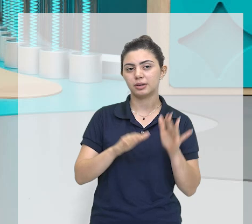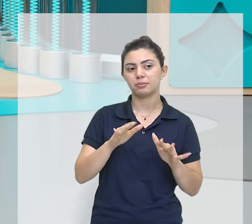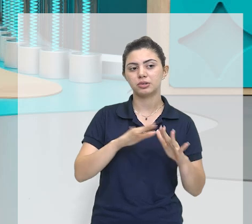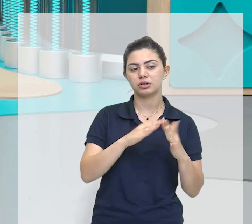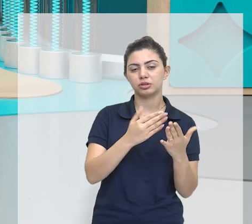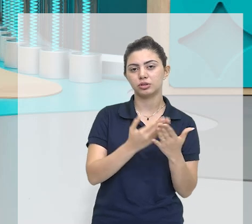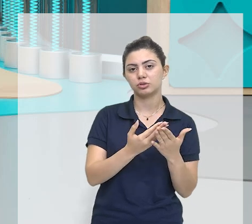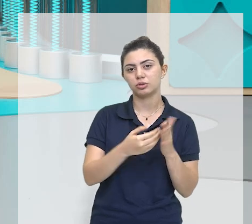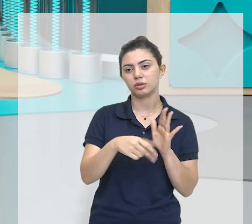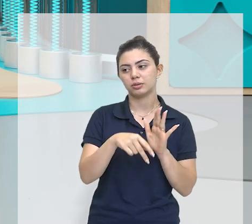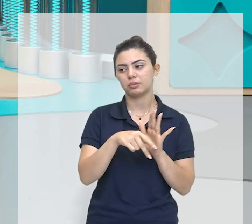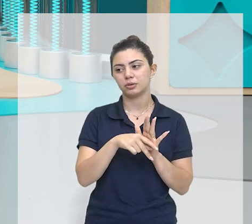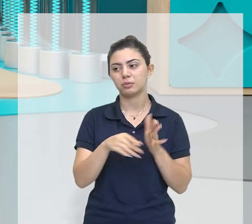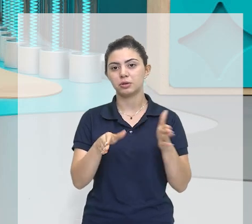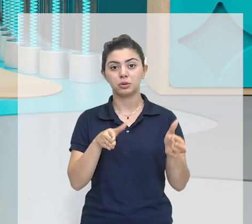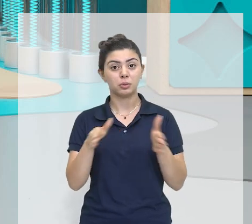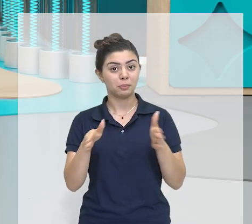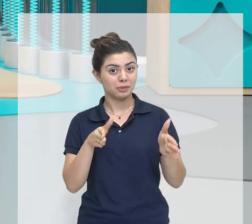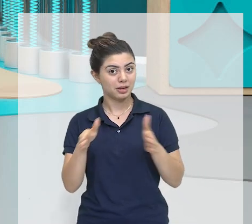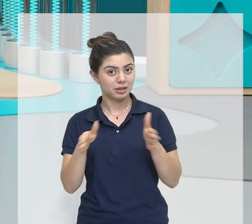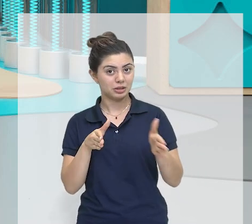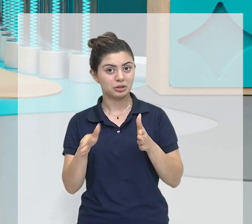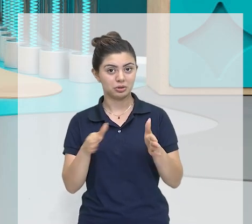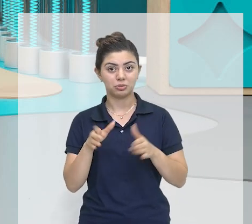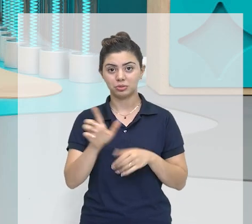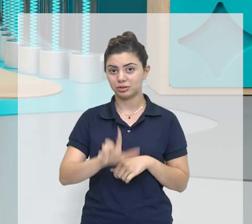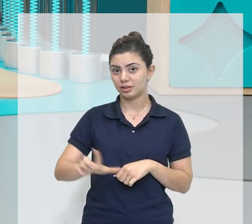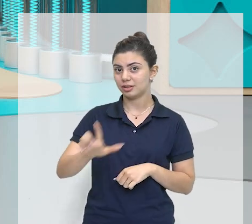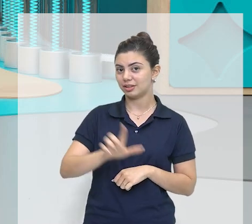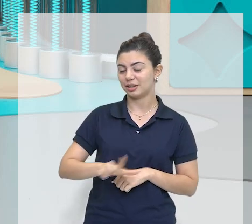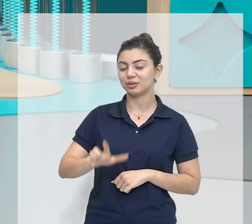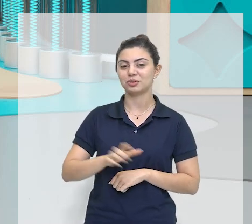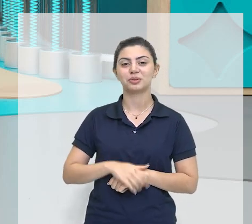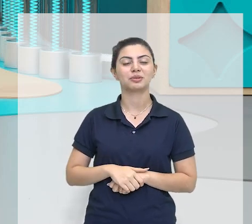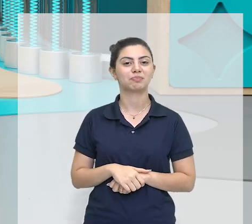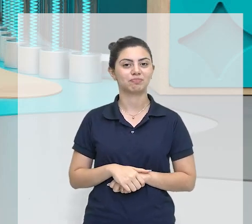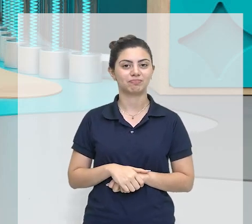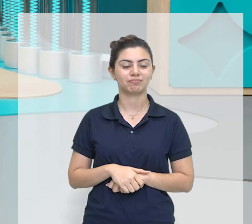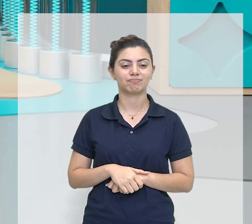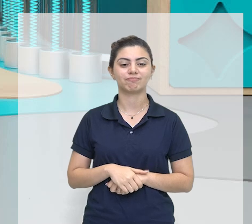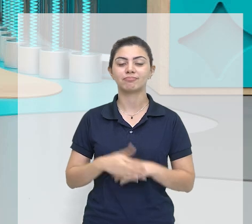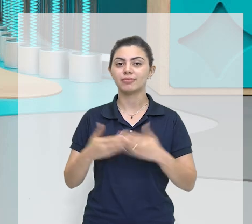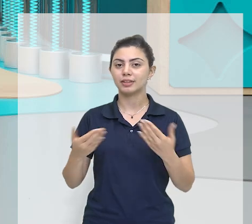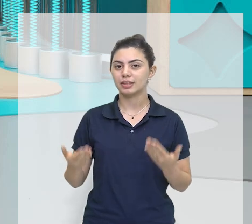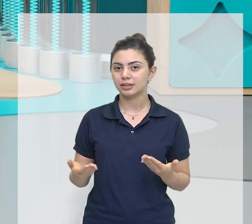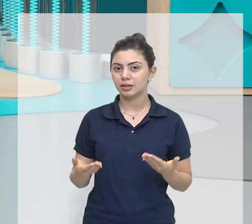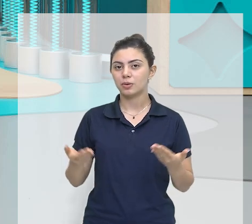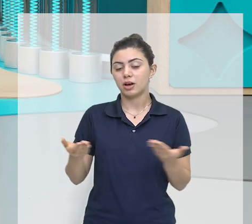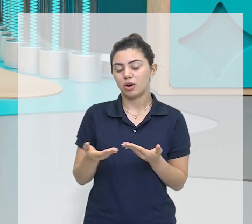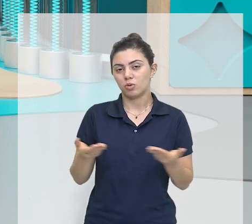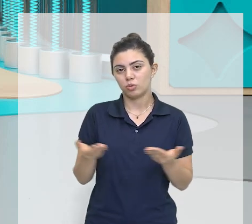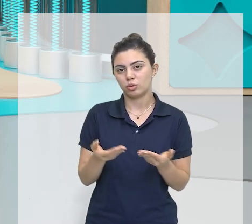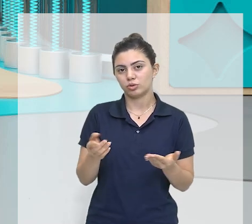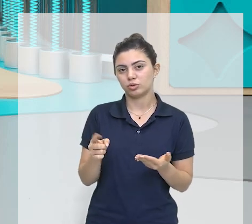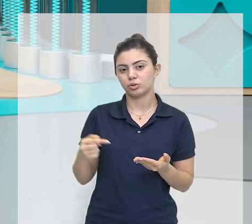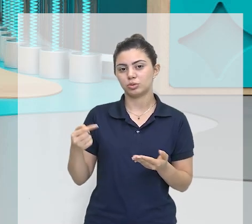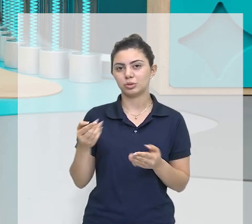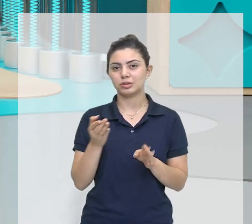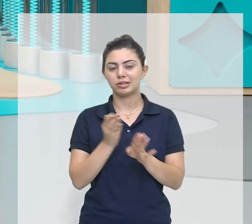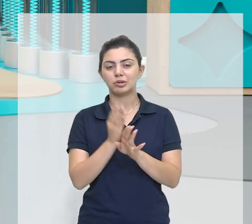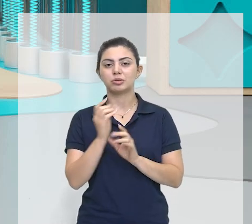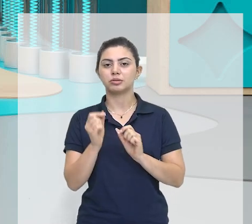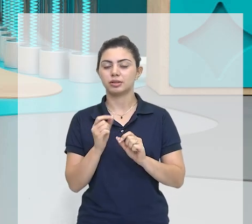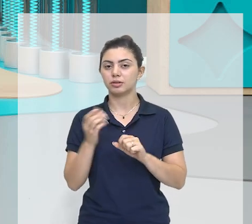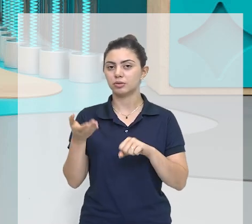esse poema pertence. Na atualidade, né? Na pós-contemporaneidade, nós podemos